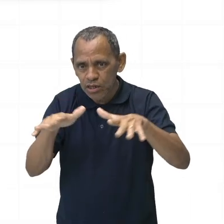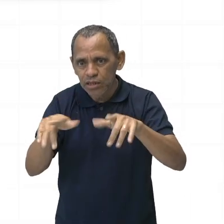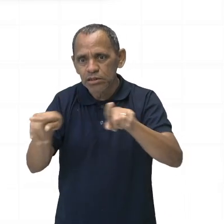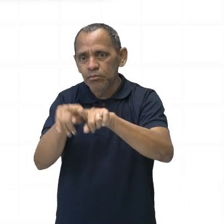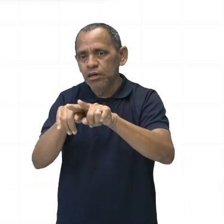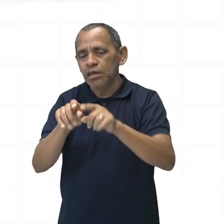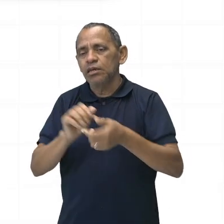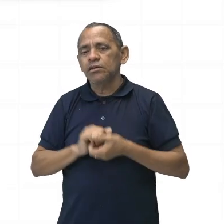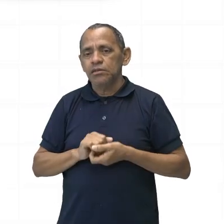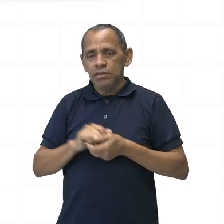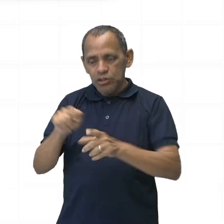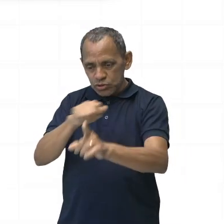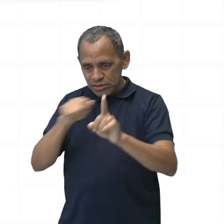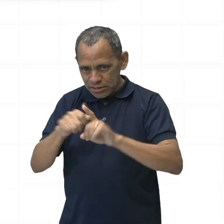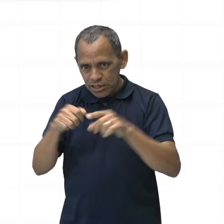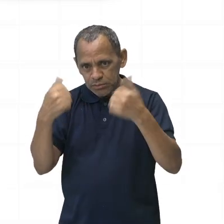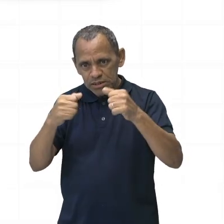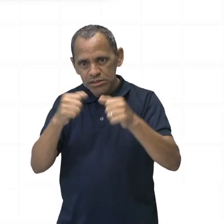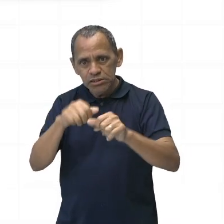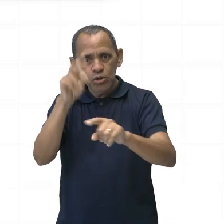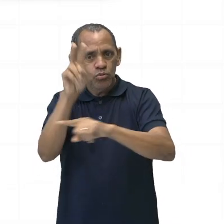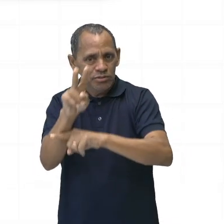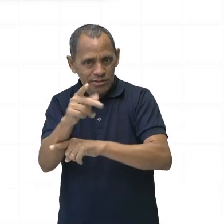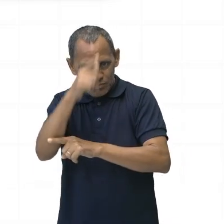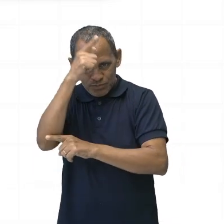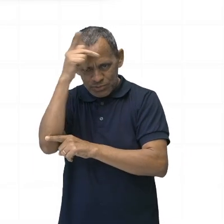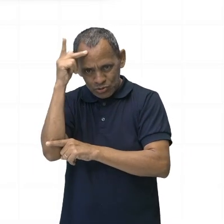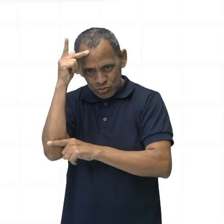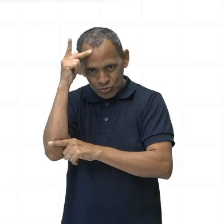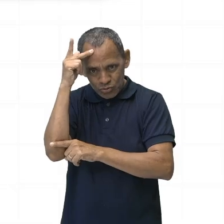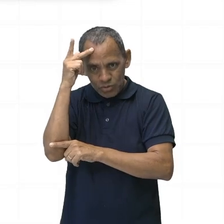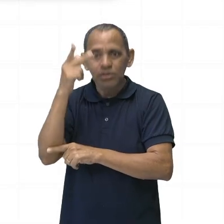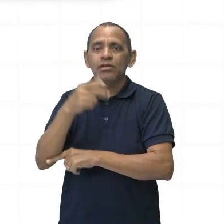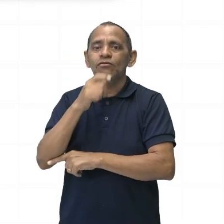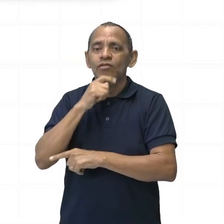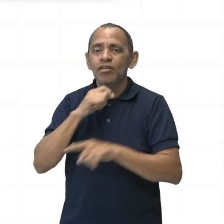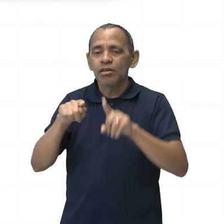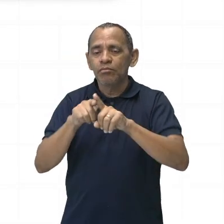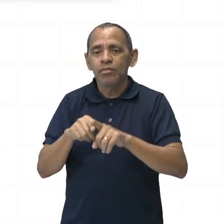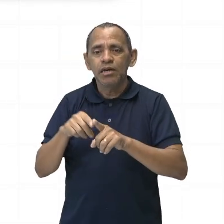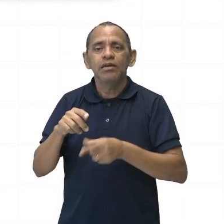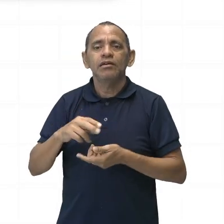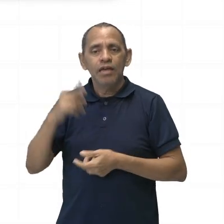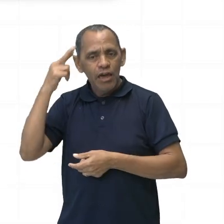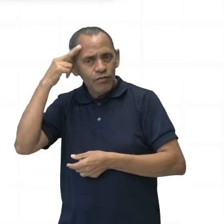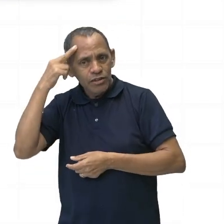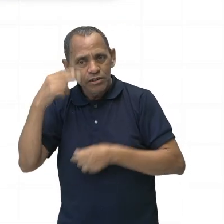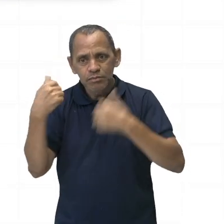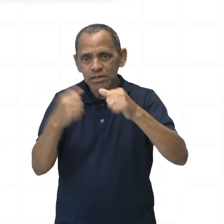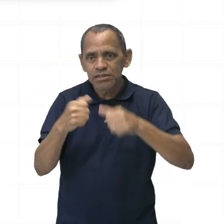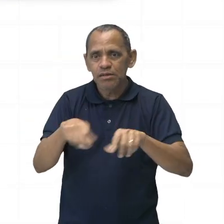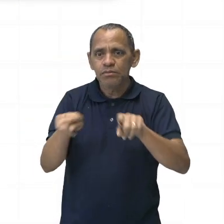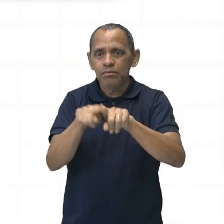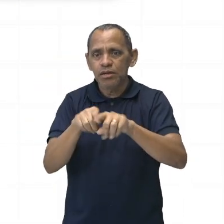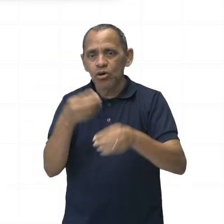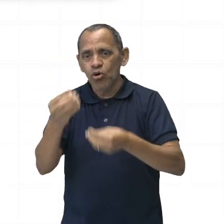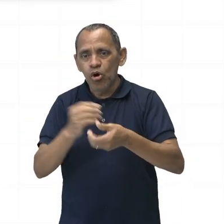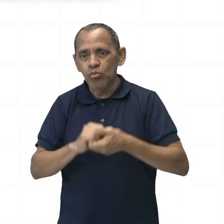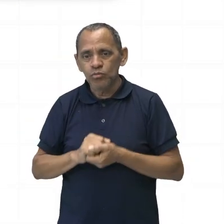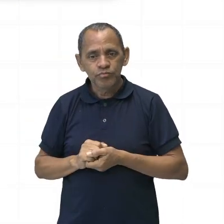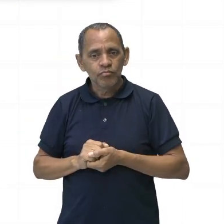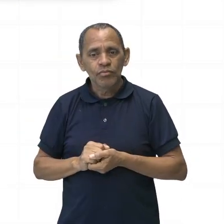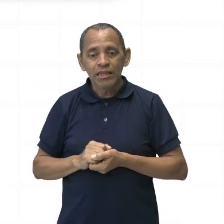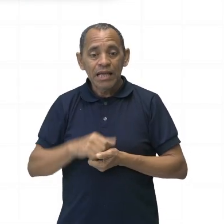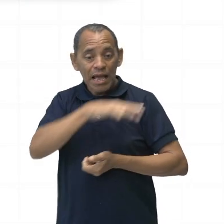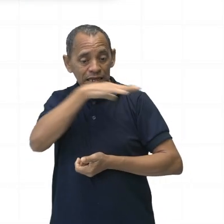devemos refletir e efetivar no dia a dia da nossa vida. Também a dimensão da criança, né? A criança que é a fase-chave para o